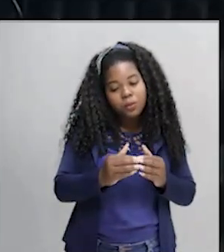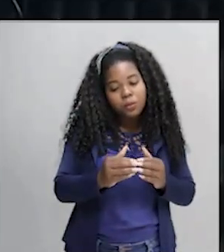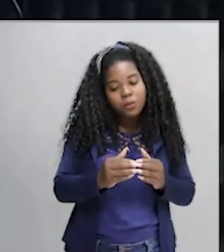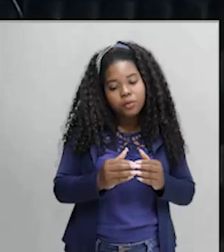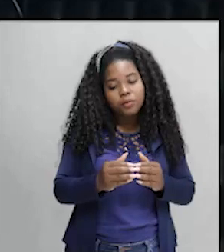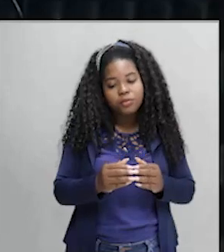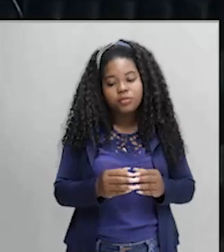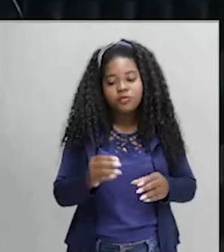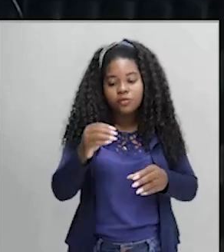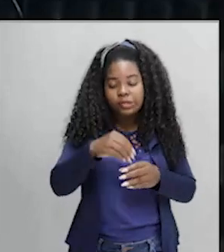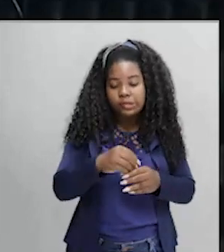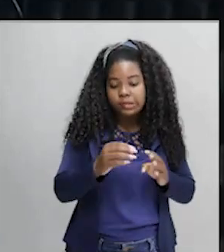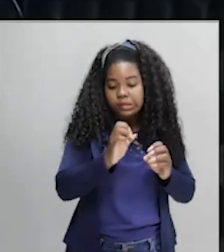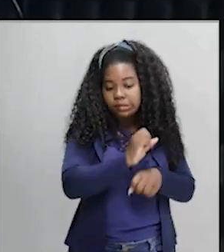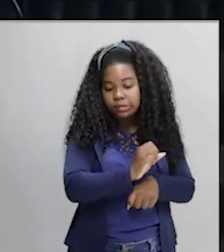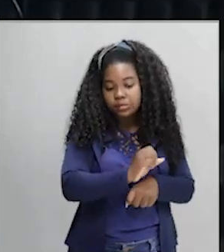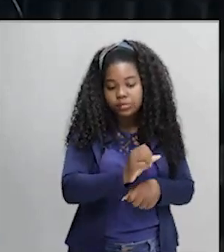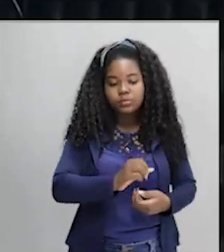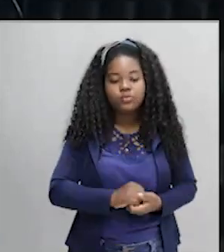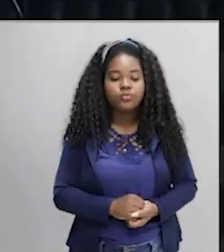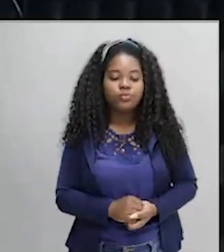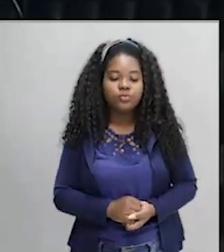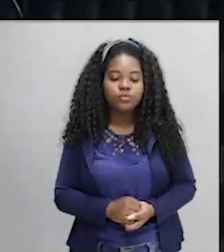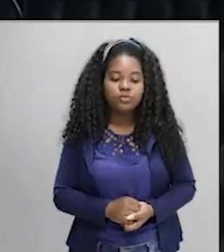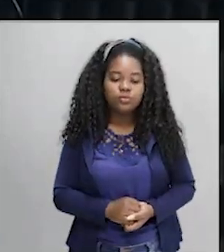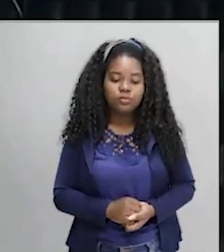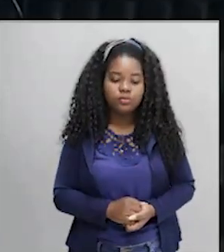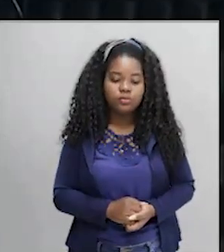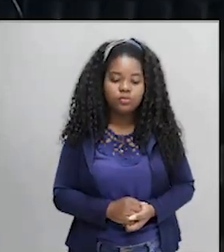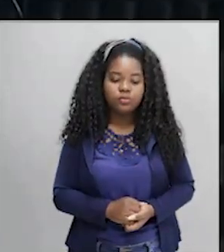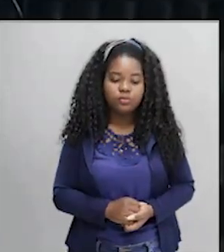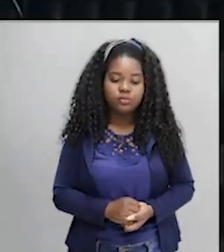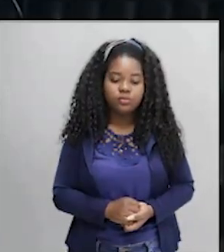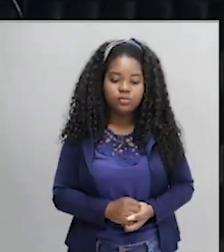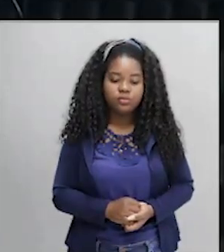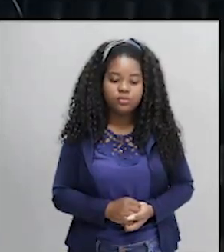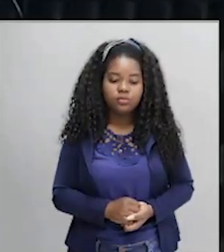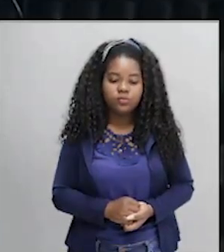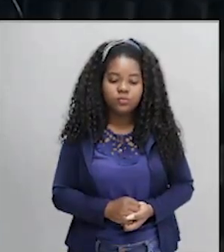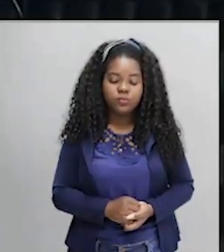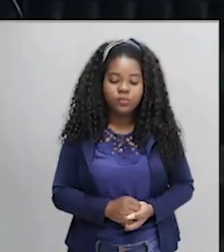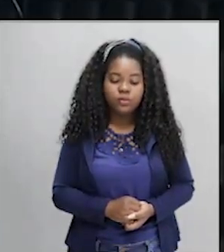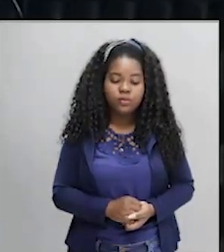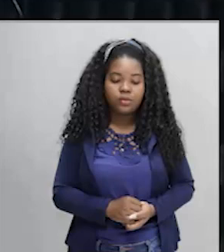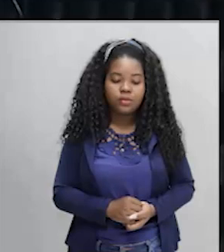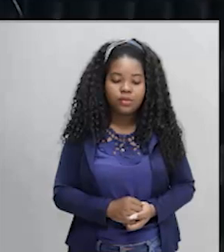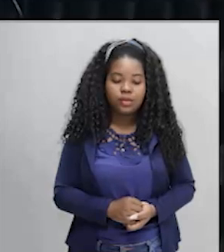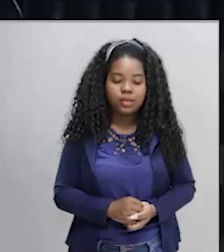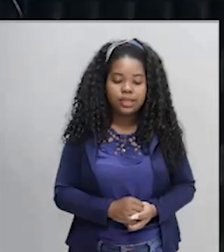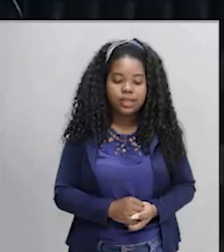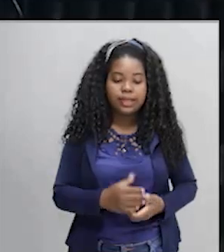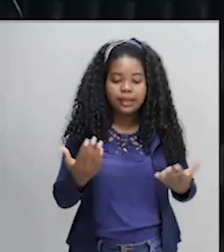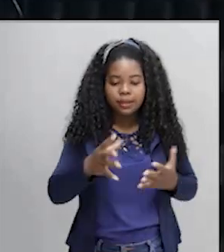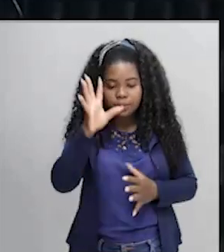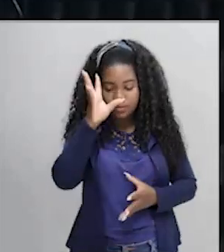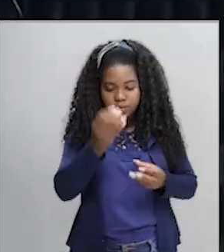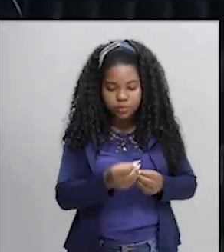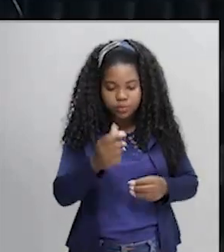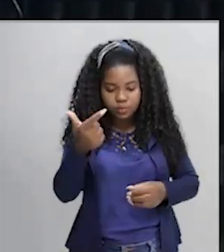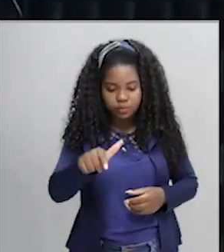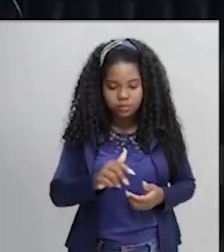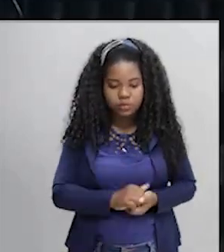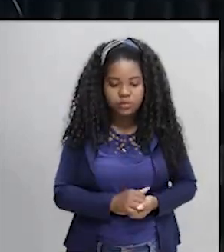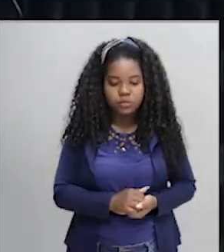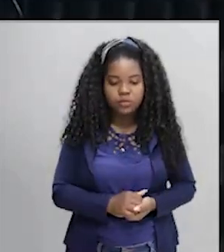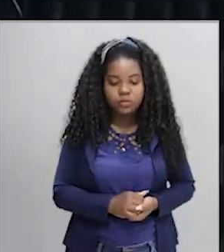go over this again. Go over significa review, é revisar. Vamos revisar isso de novo.